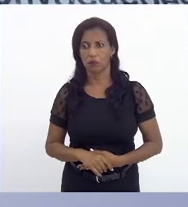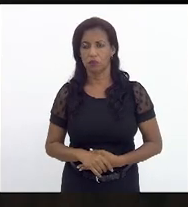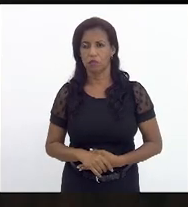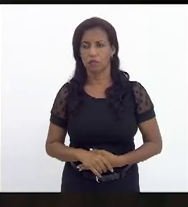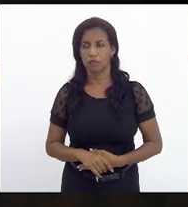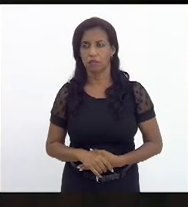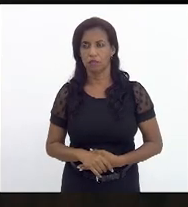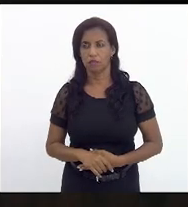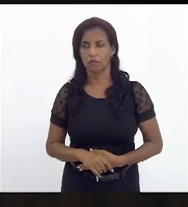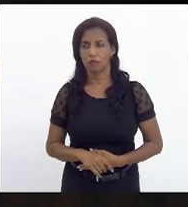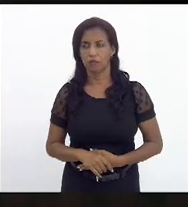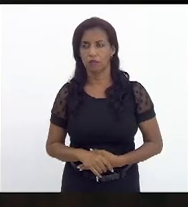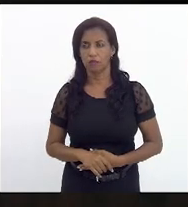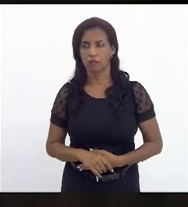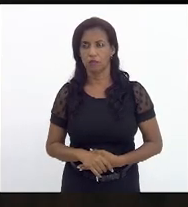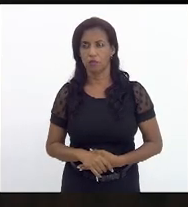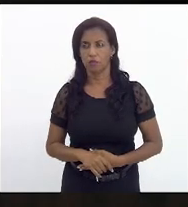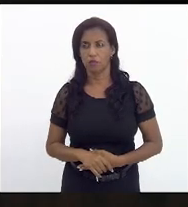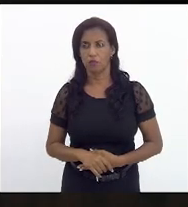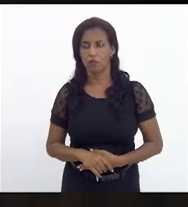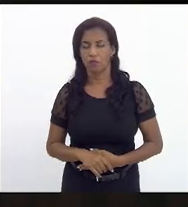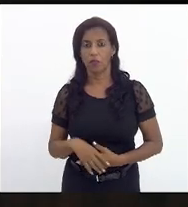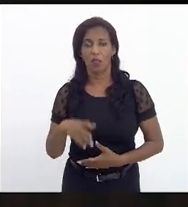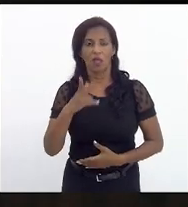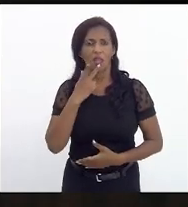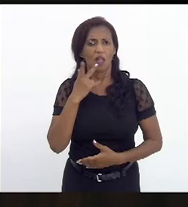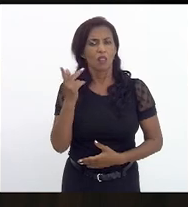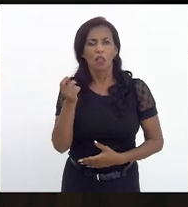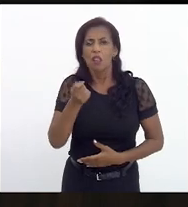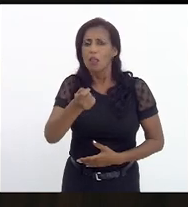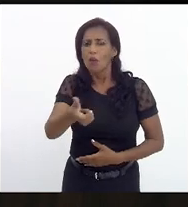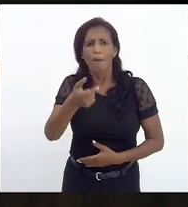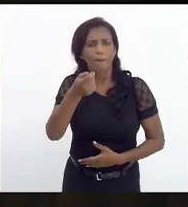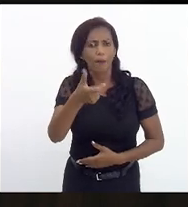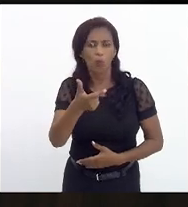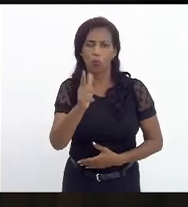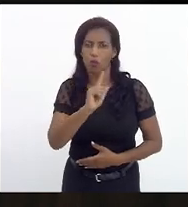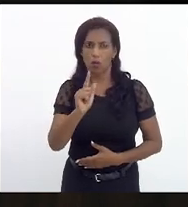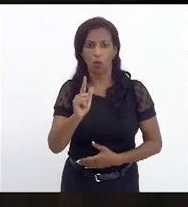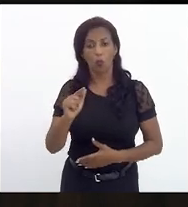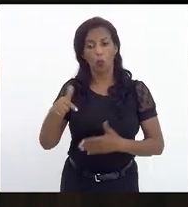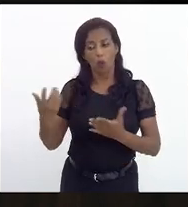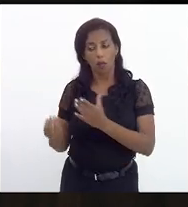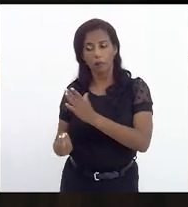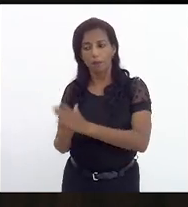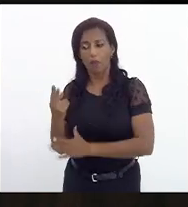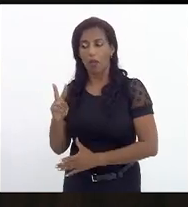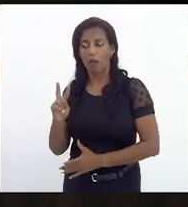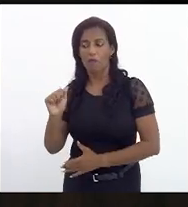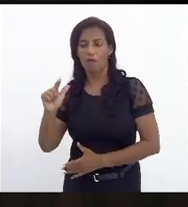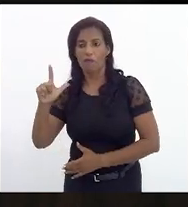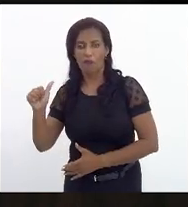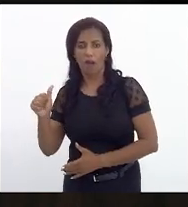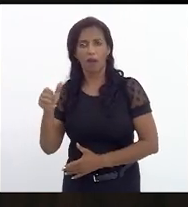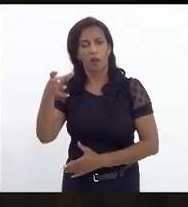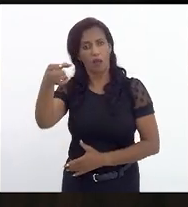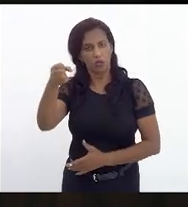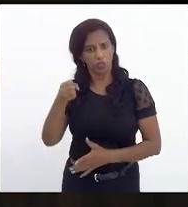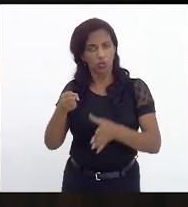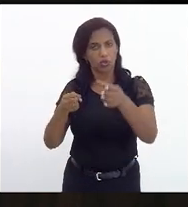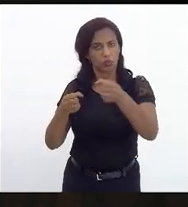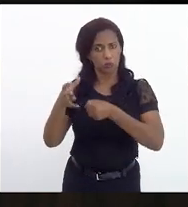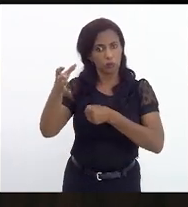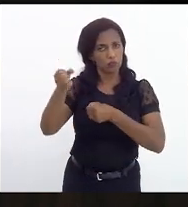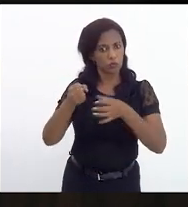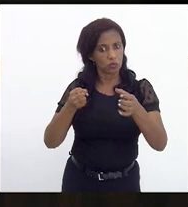Olha só, não é muito pouco. As vagas existentes nós estamos chamando. Não são poucos, nós já chamamos